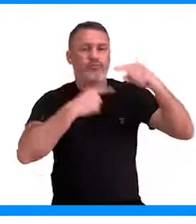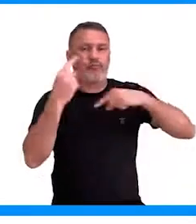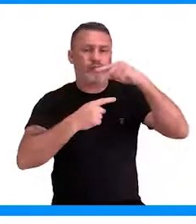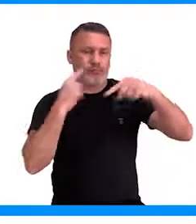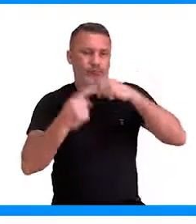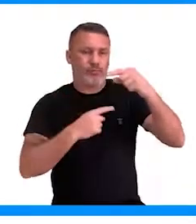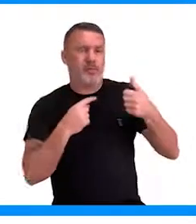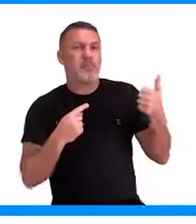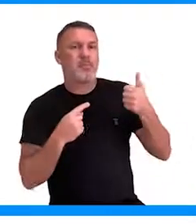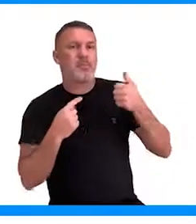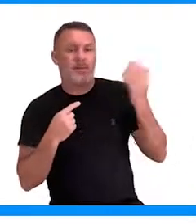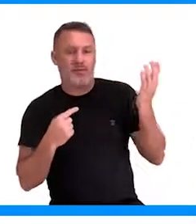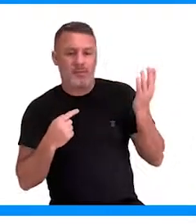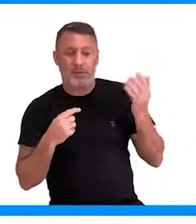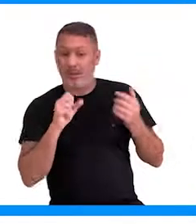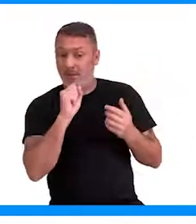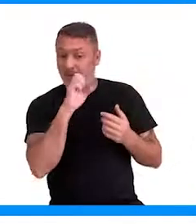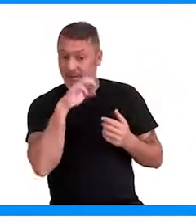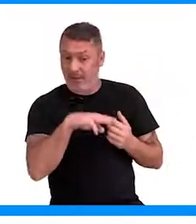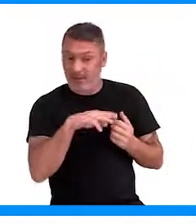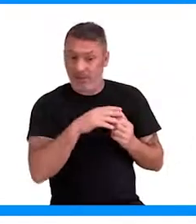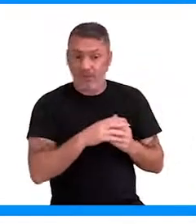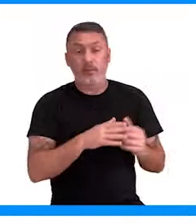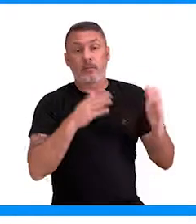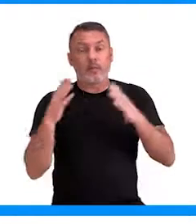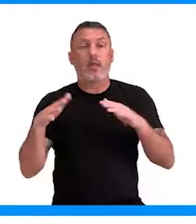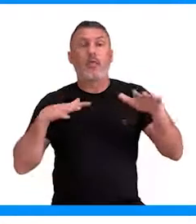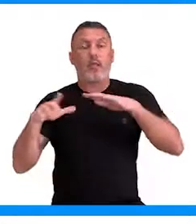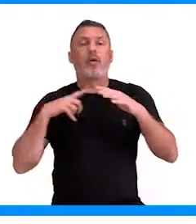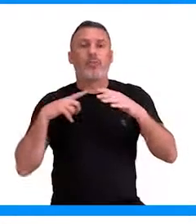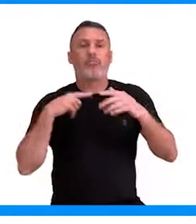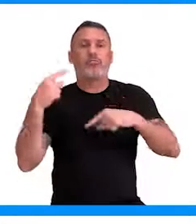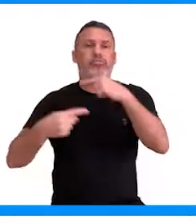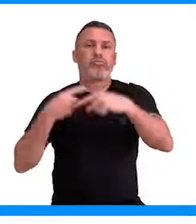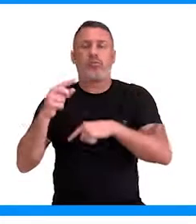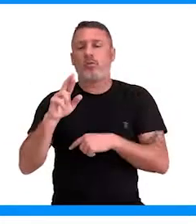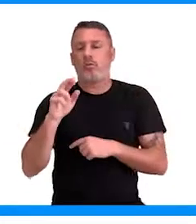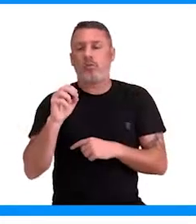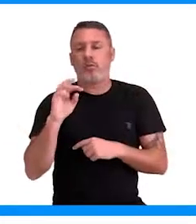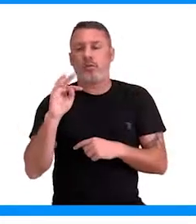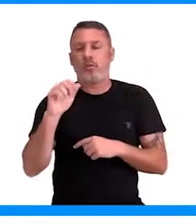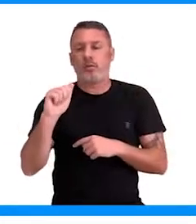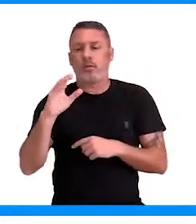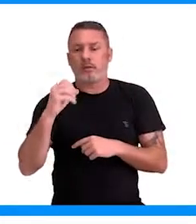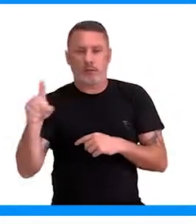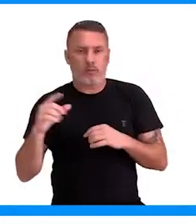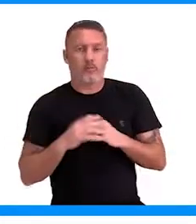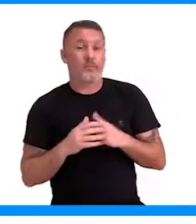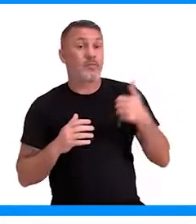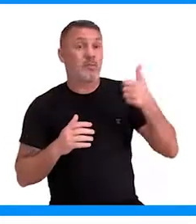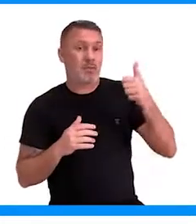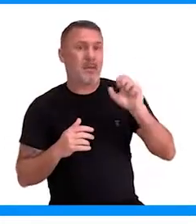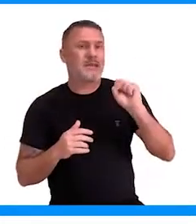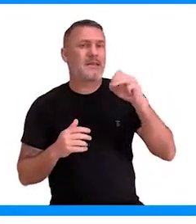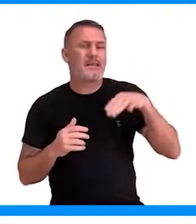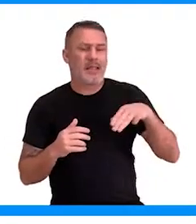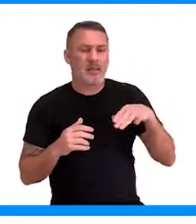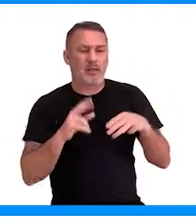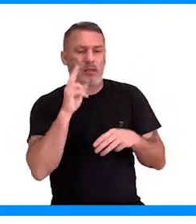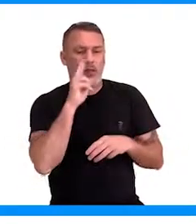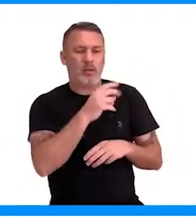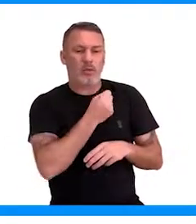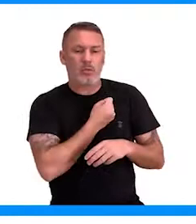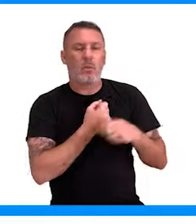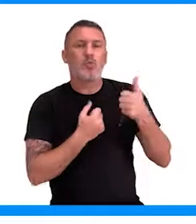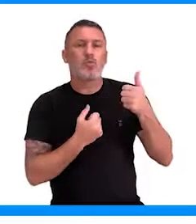a bola girar no ar, e o movimento com a rotação. O movimento sem a